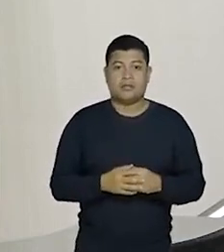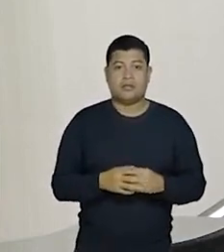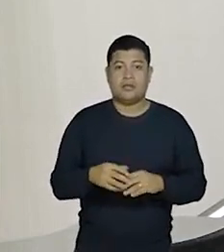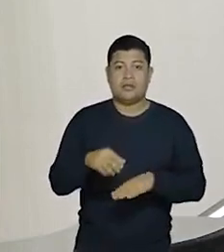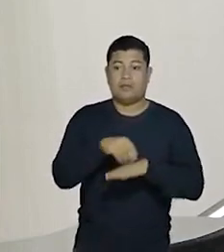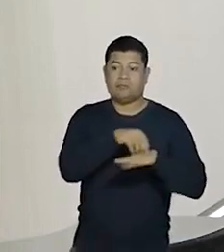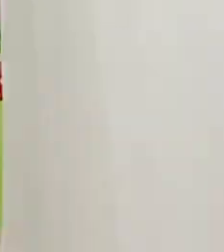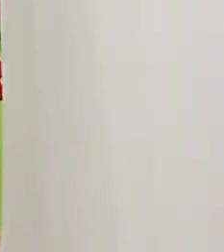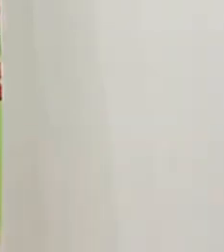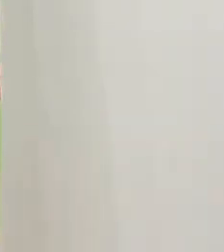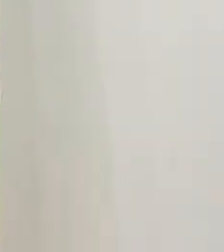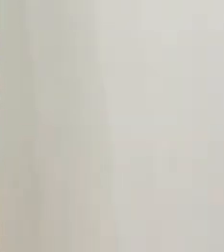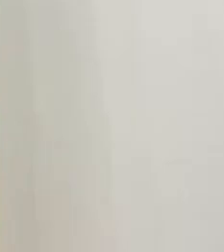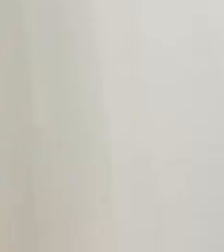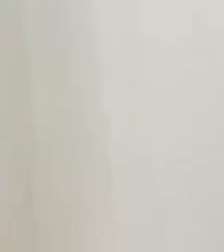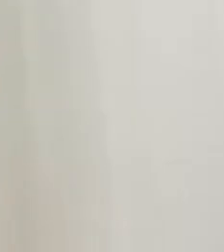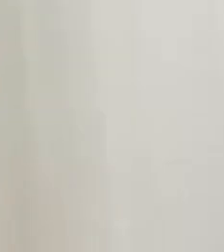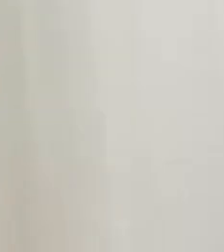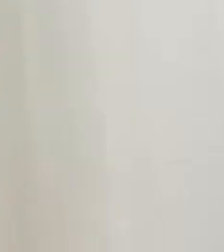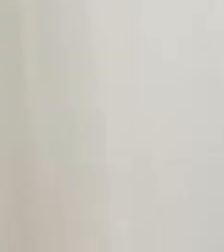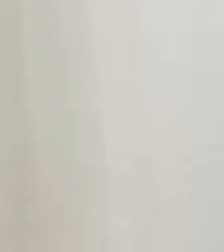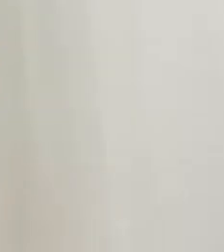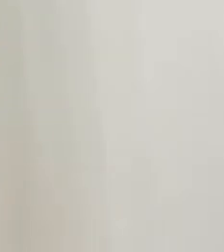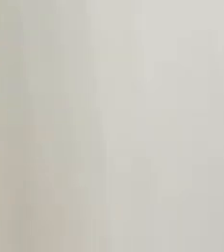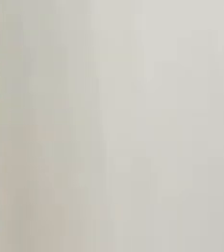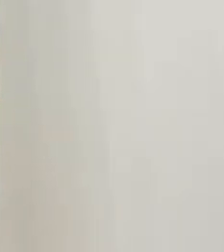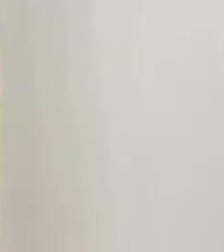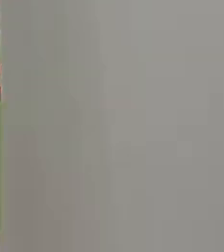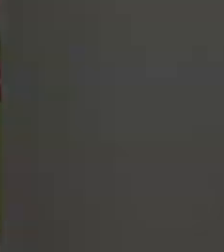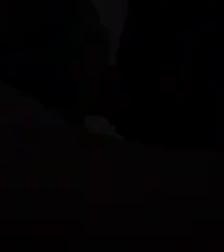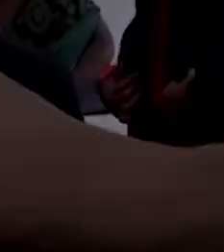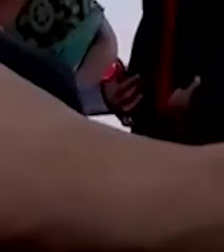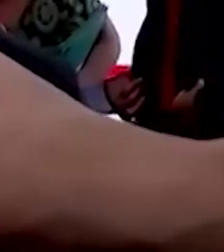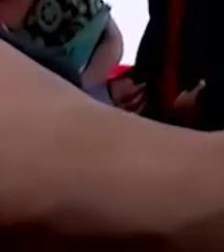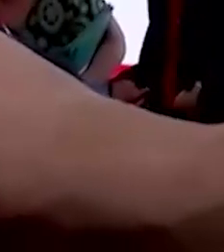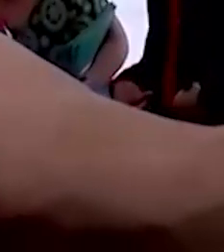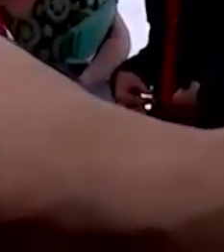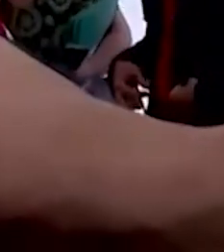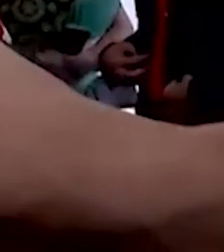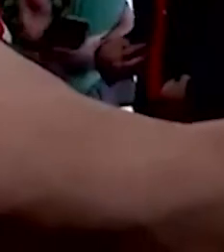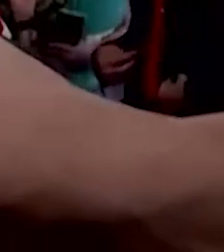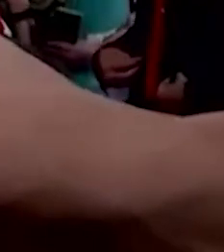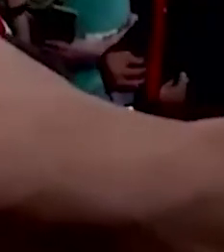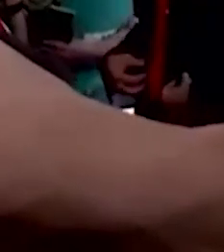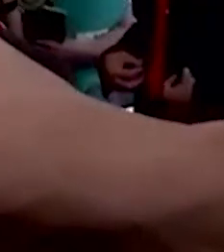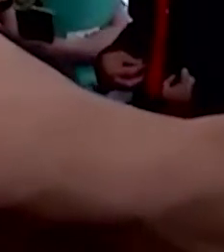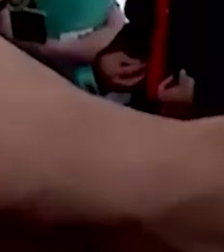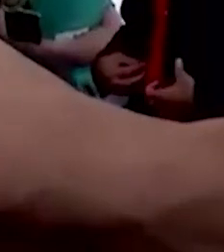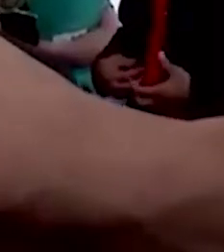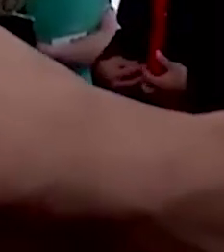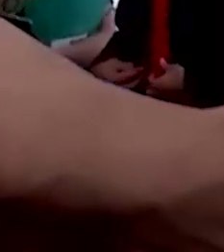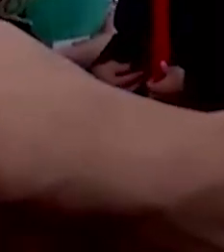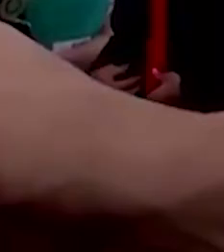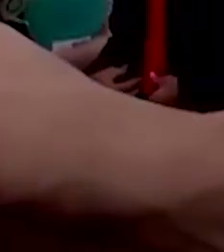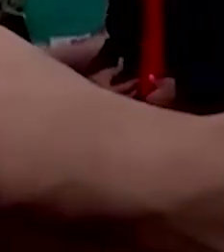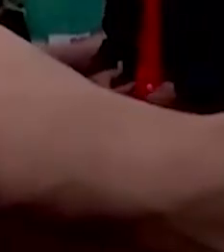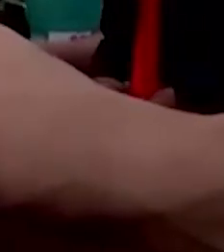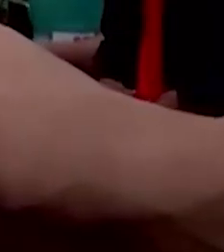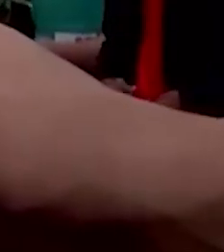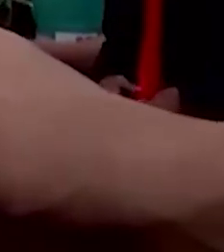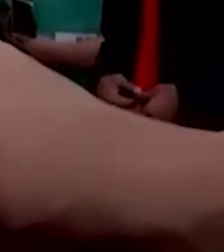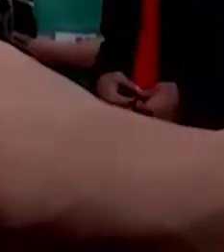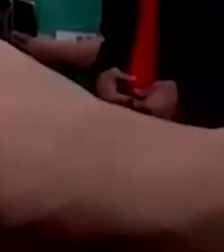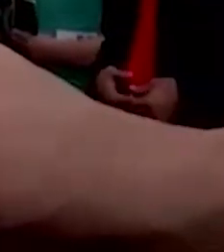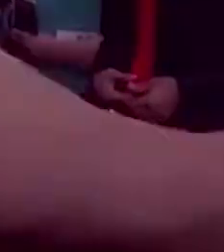pacientes com obesidades o deputado delegado Egídio criticou declarações do Ministro da Justiça Flávio Dino sobre a conduta de